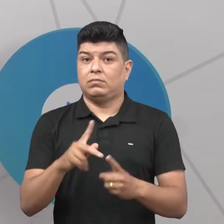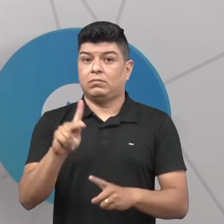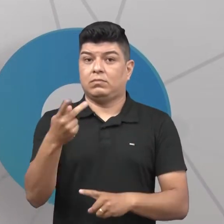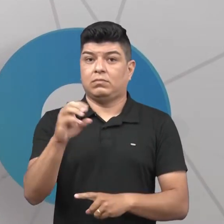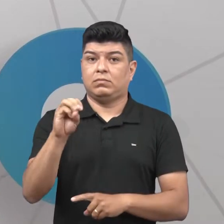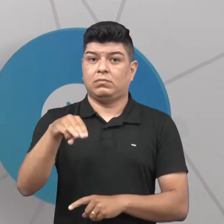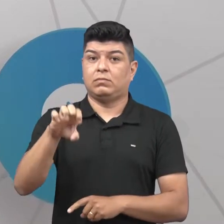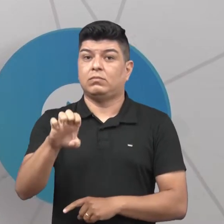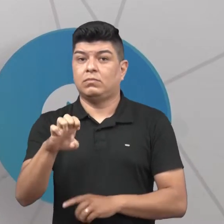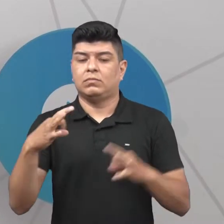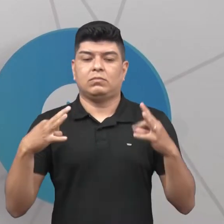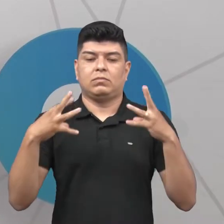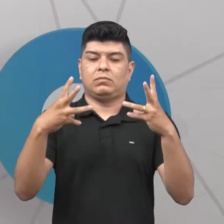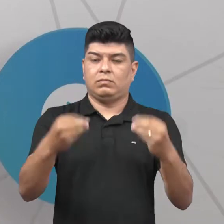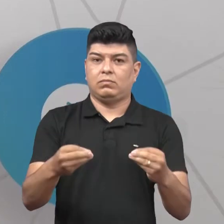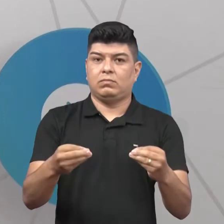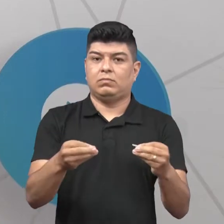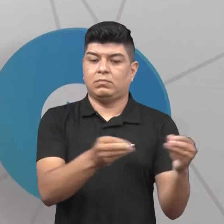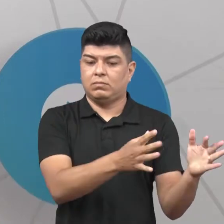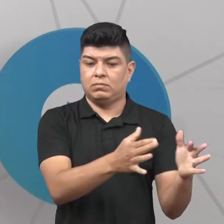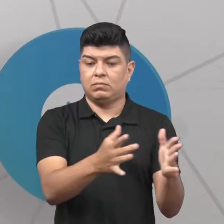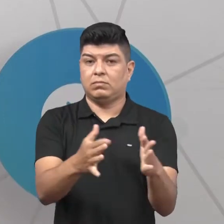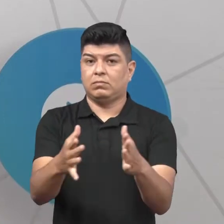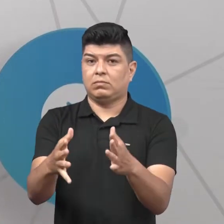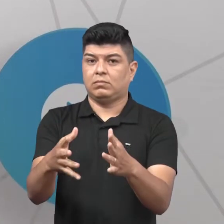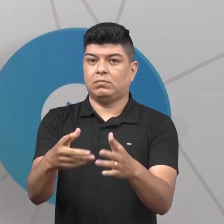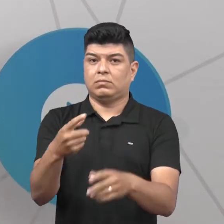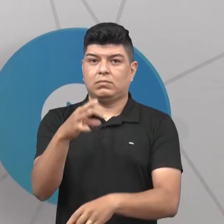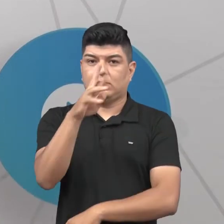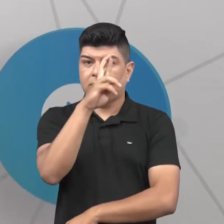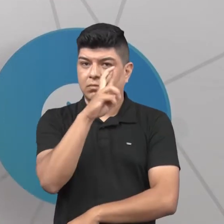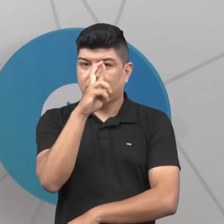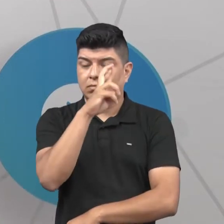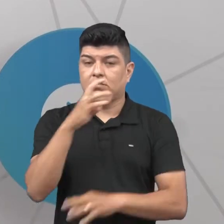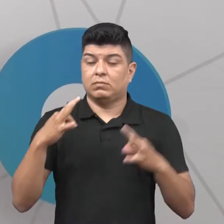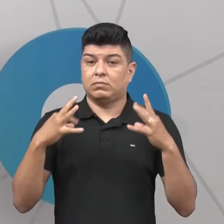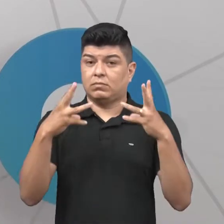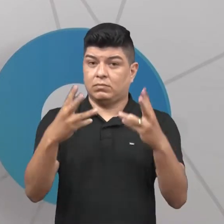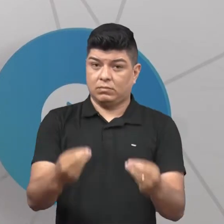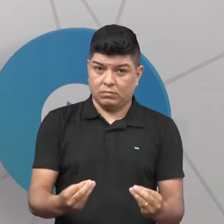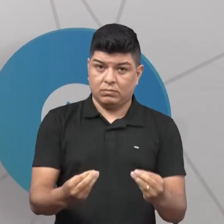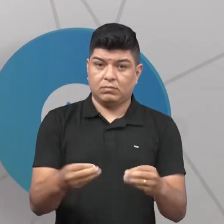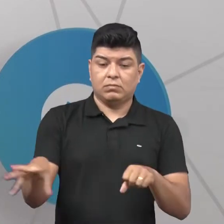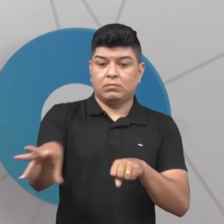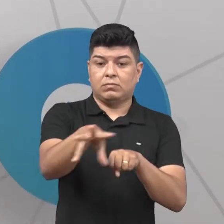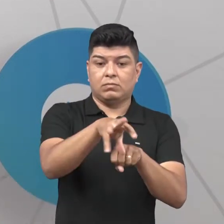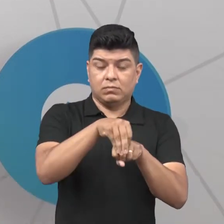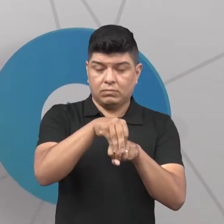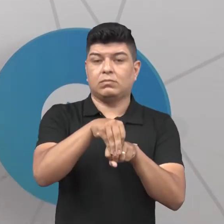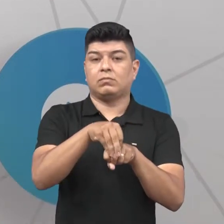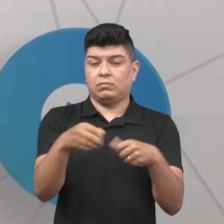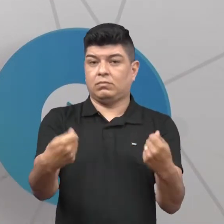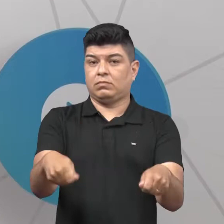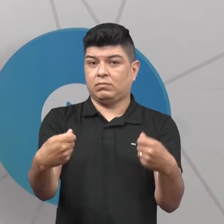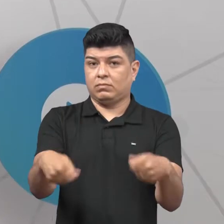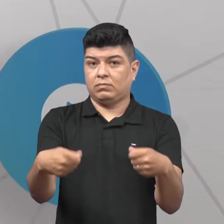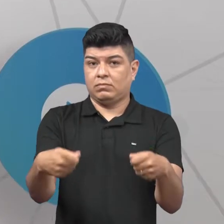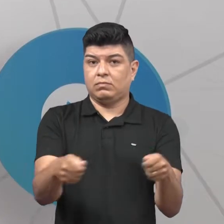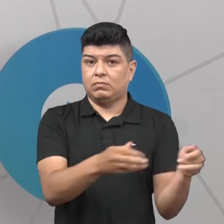seguinte: tudo deve passar por uma observação, né? Todo tipo de conhecimento deve passar